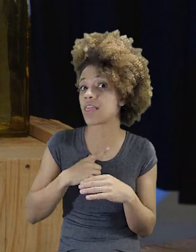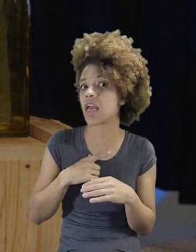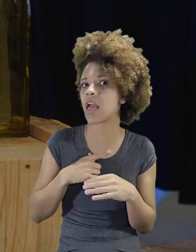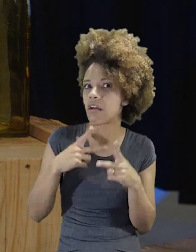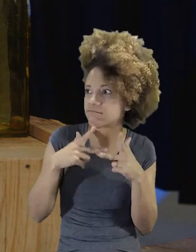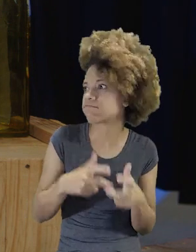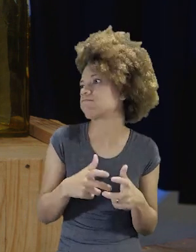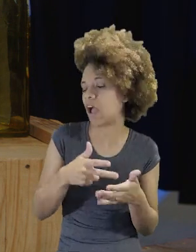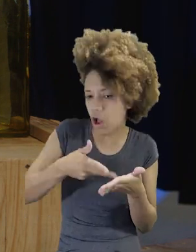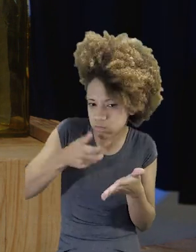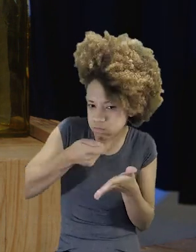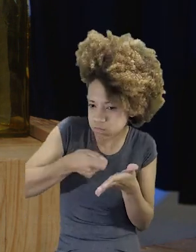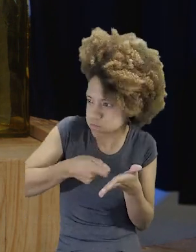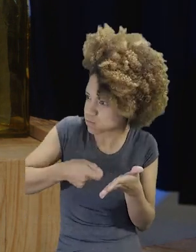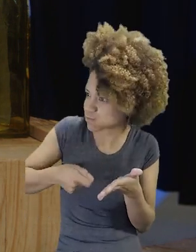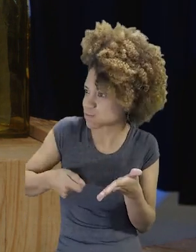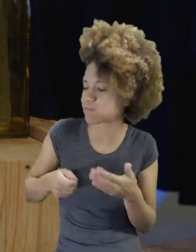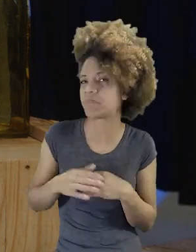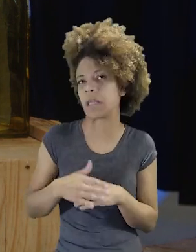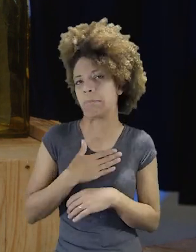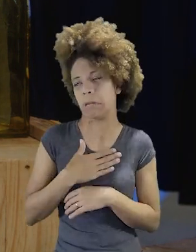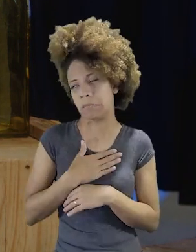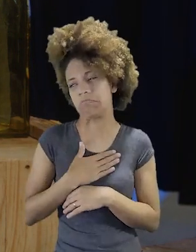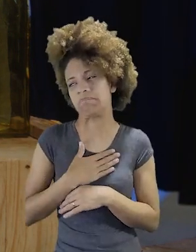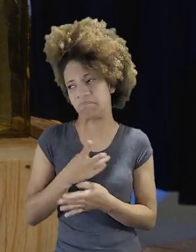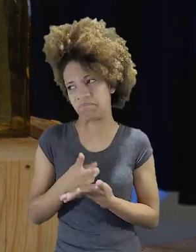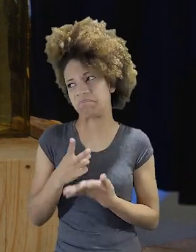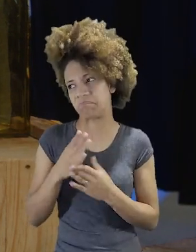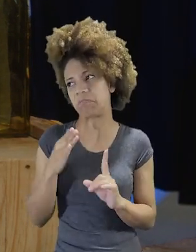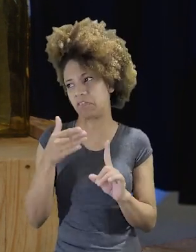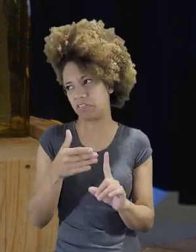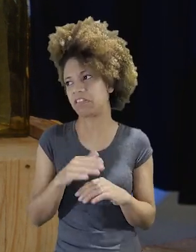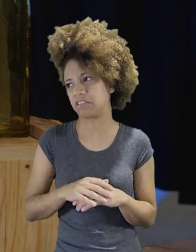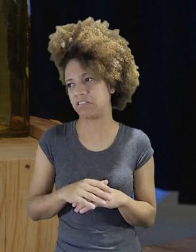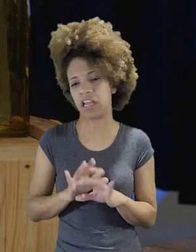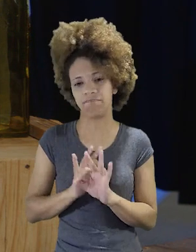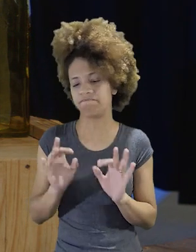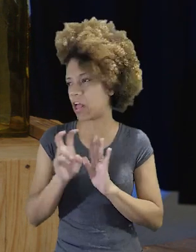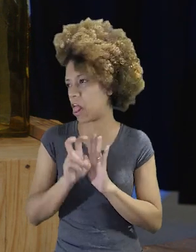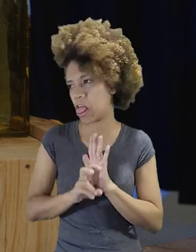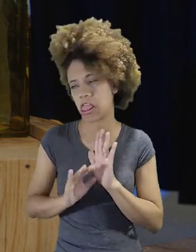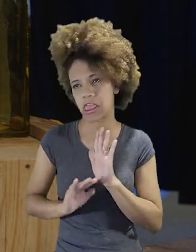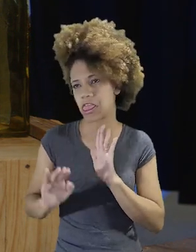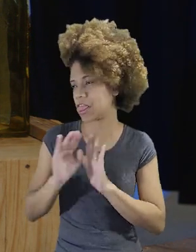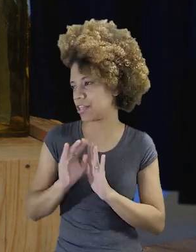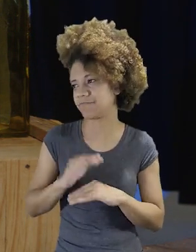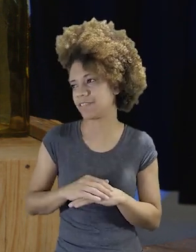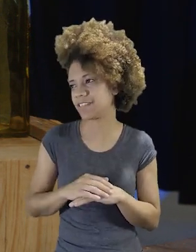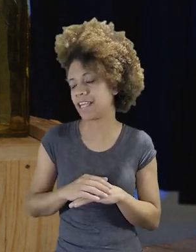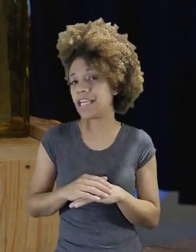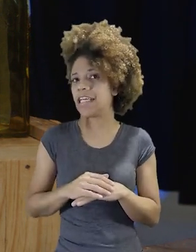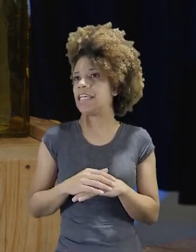então é isso que tem essa grande obsessão para mim sempre vai ser tipo meu Top Five